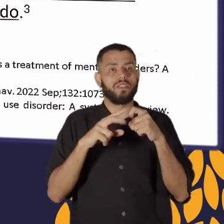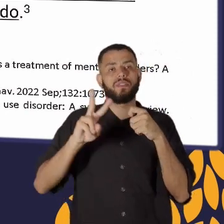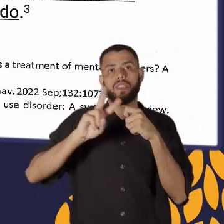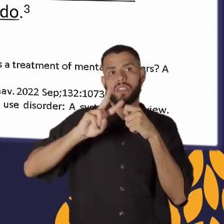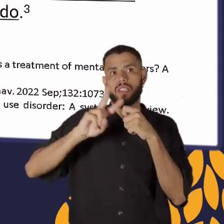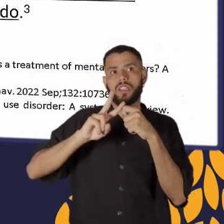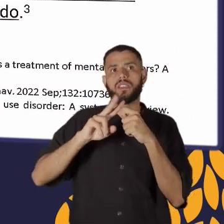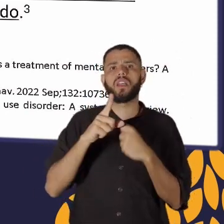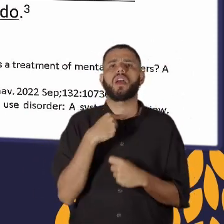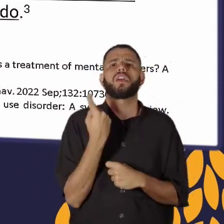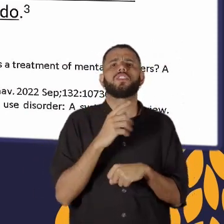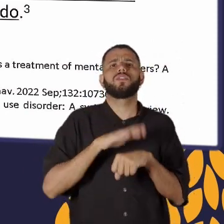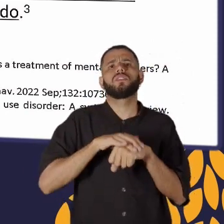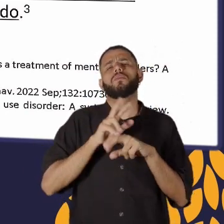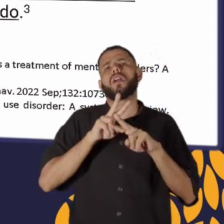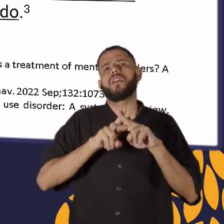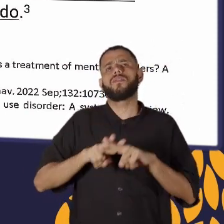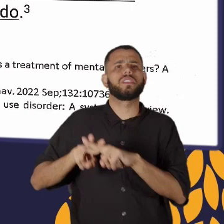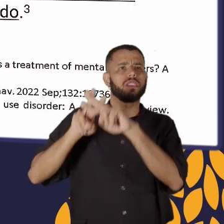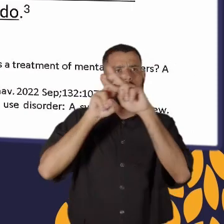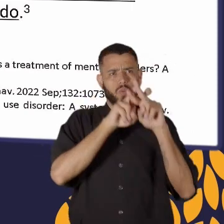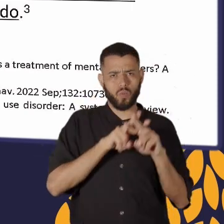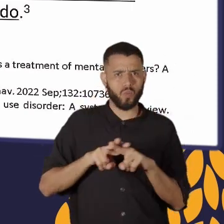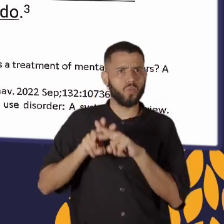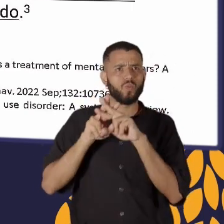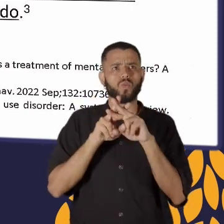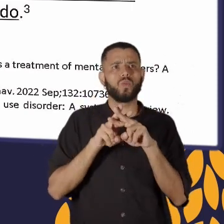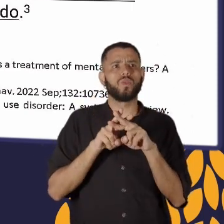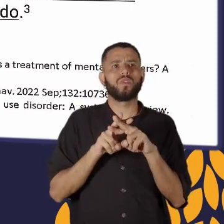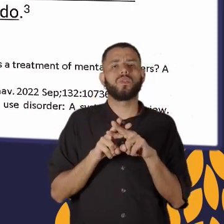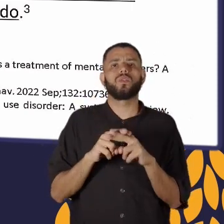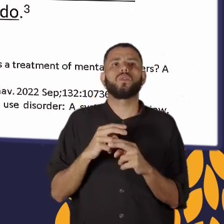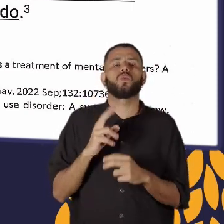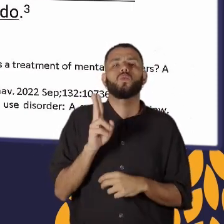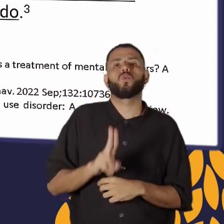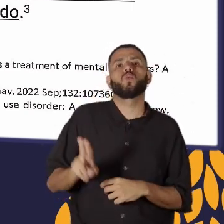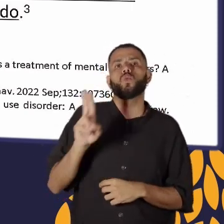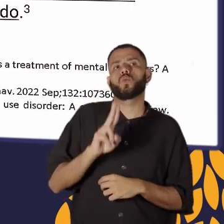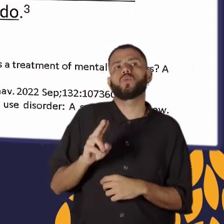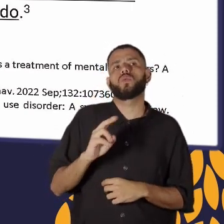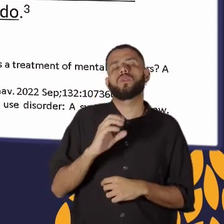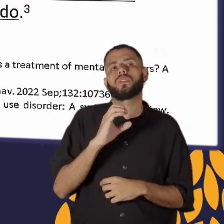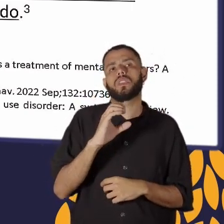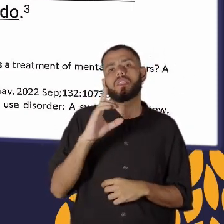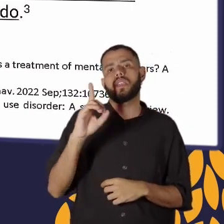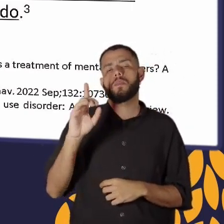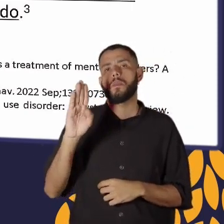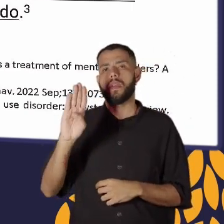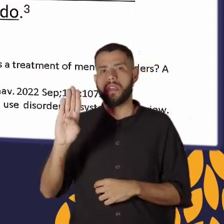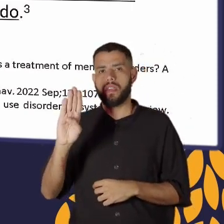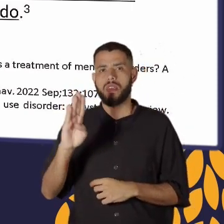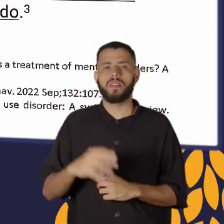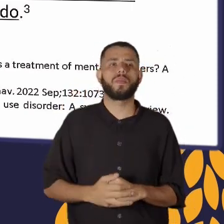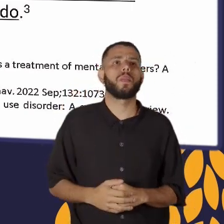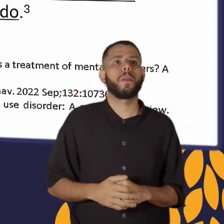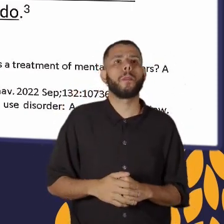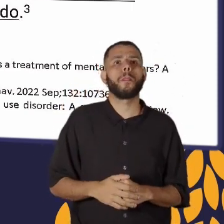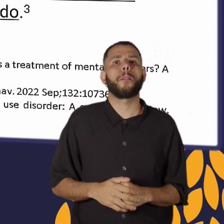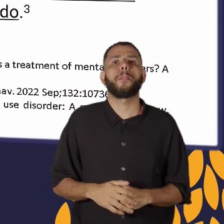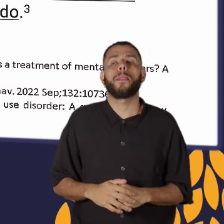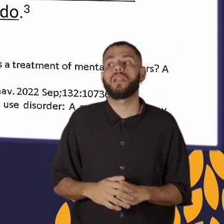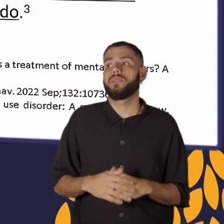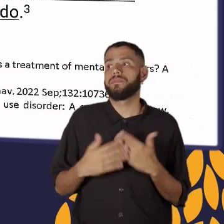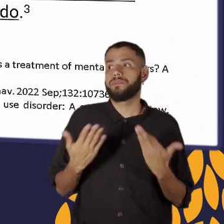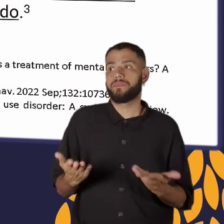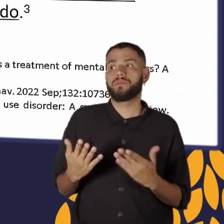conduziu uma revisão sistemática em modelos animais, com o uso de canabidiol, e para aqueles, né, para os